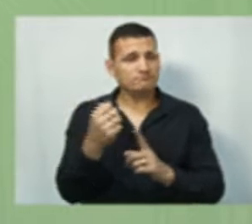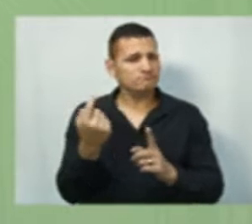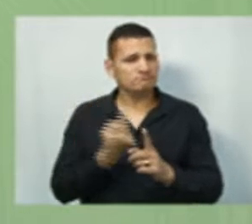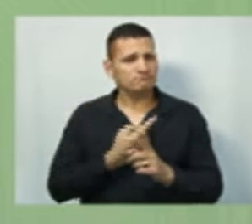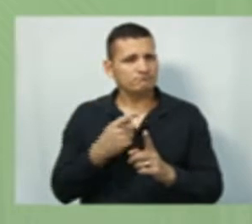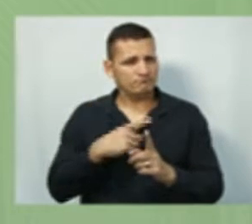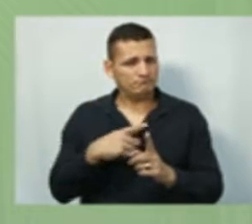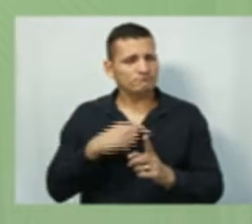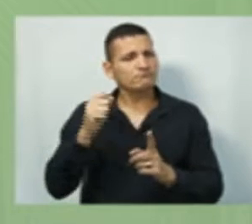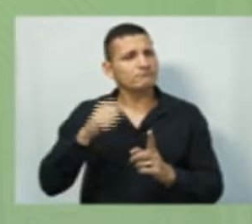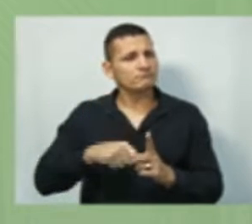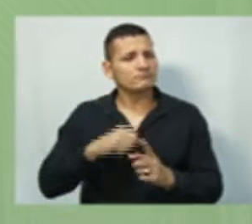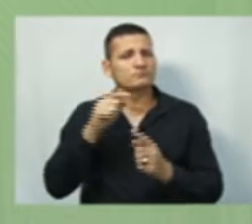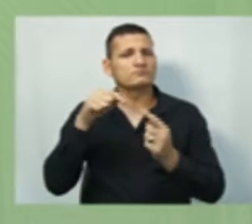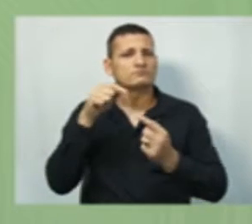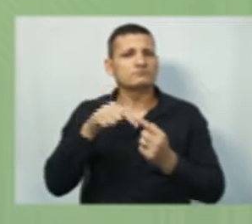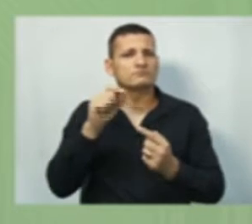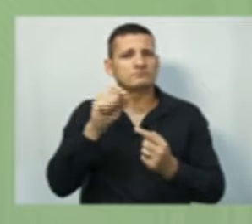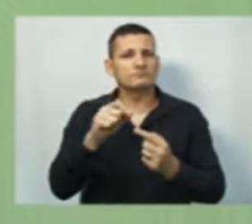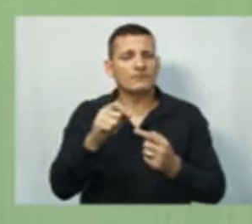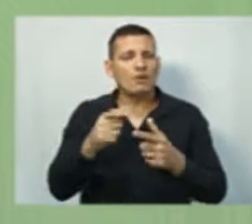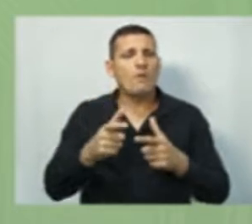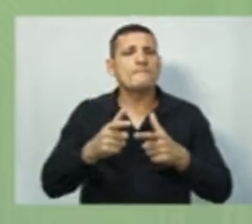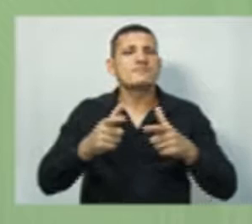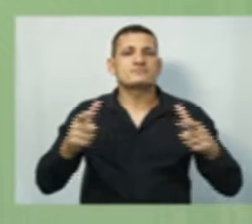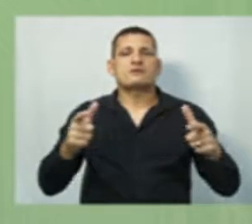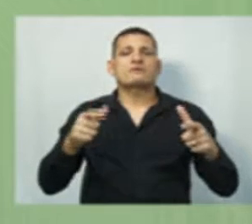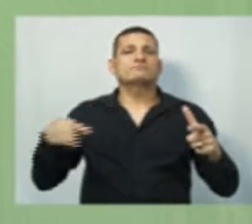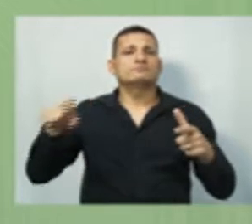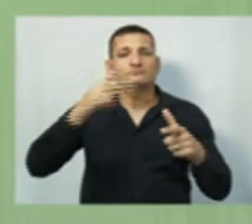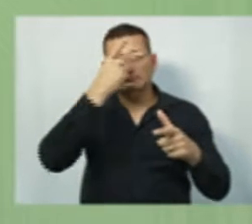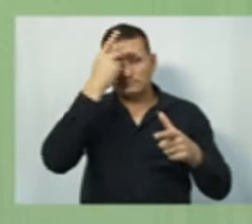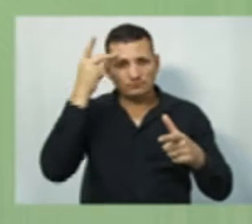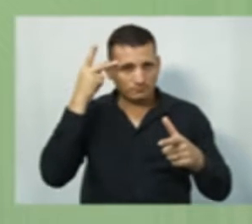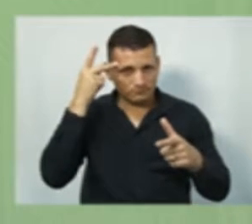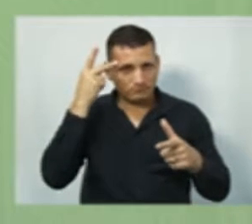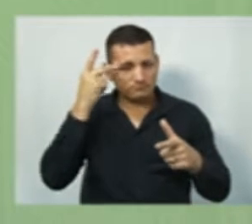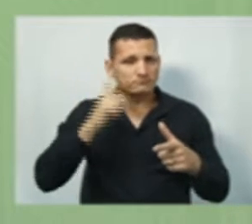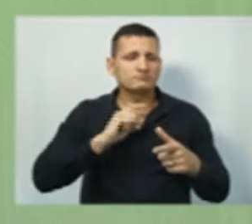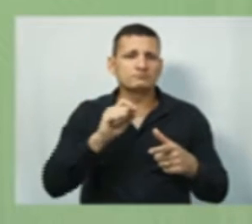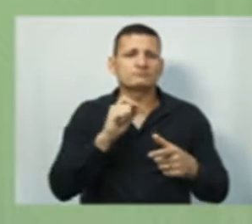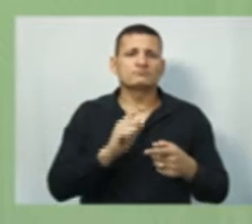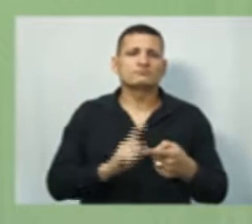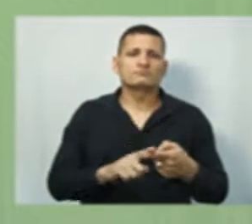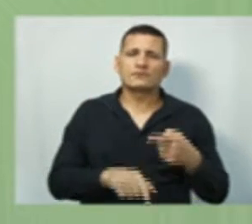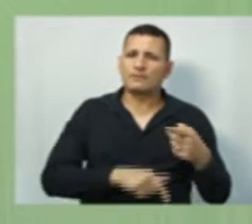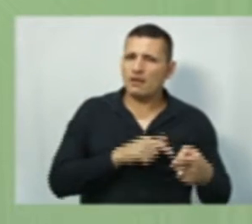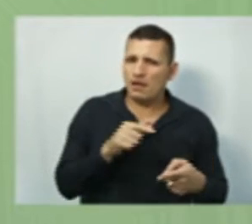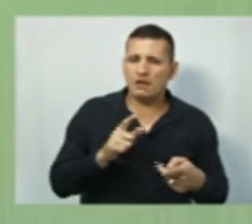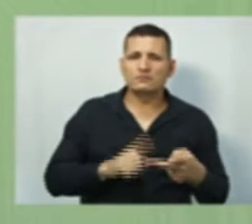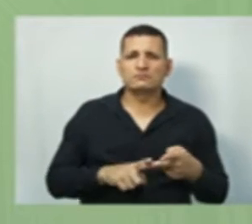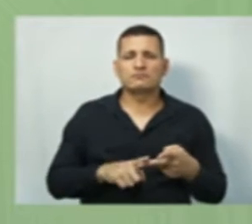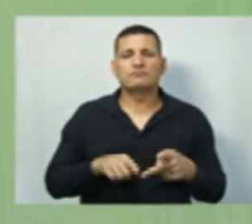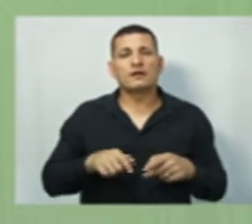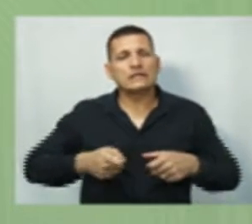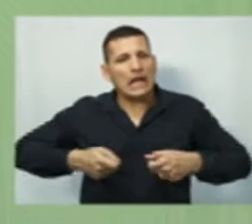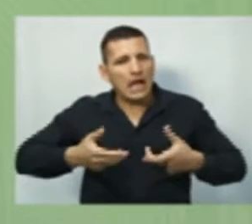a intenção de aumentar a riqueza das pessoas. E isso envolve produzir mais, consumindo